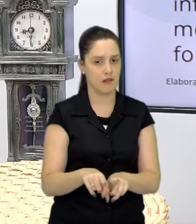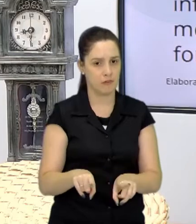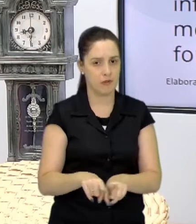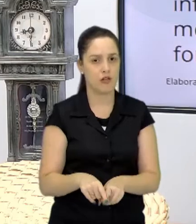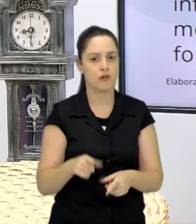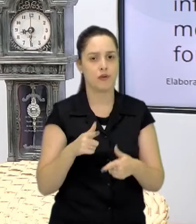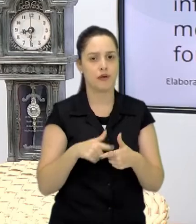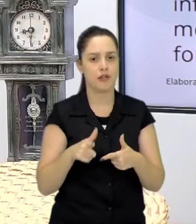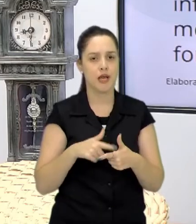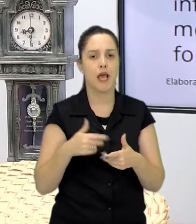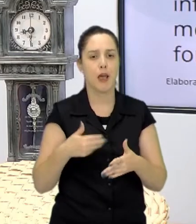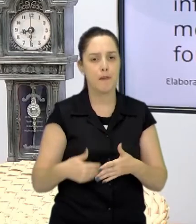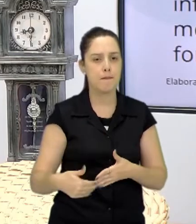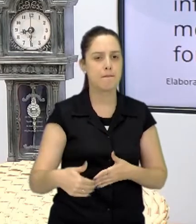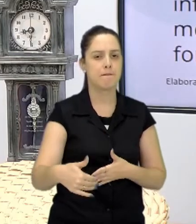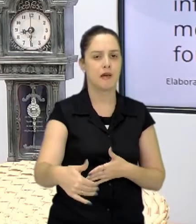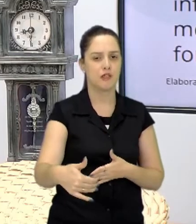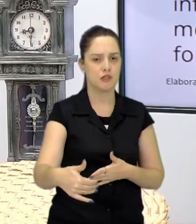e partir aí